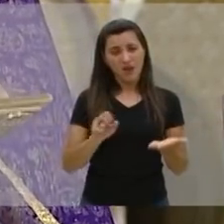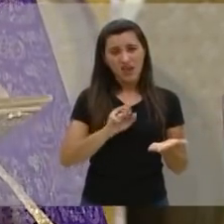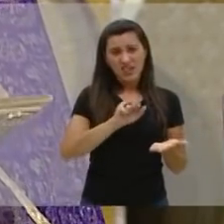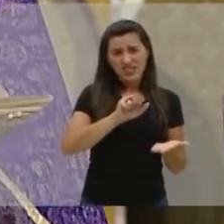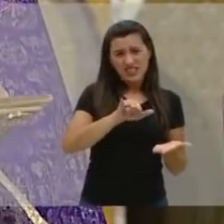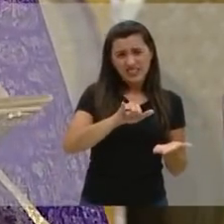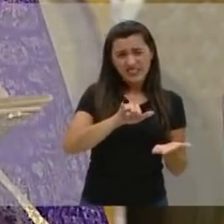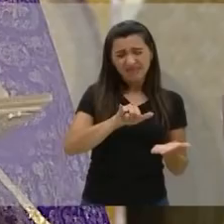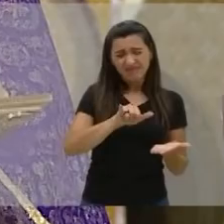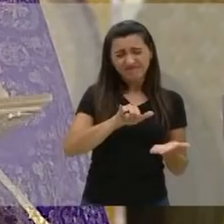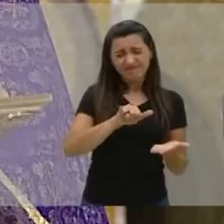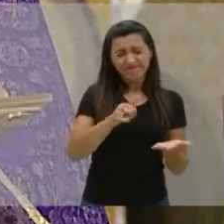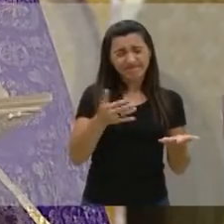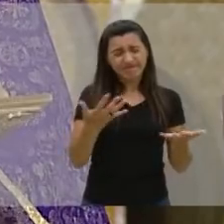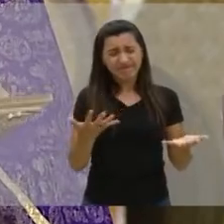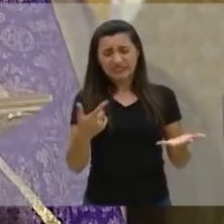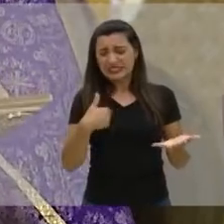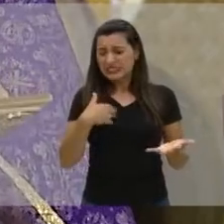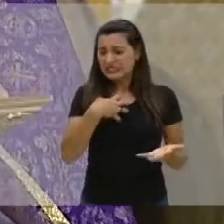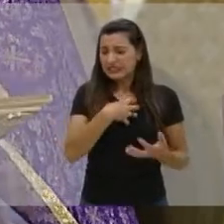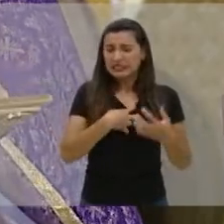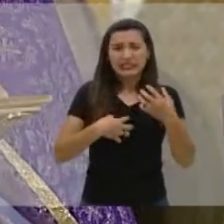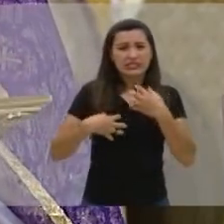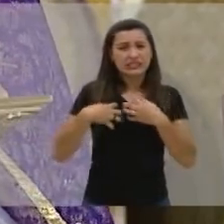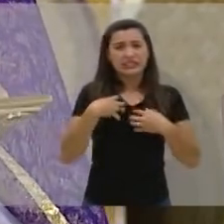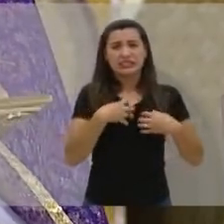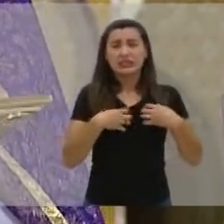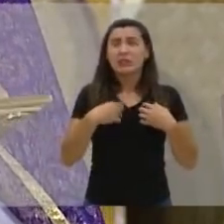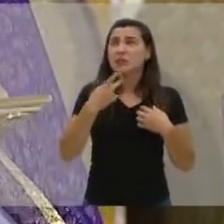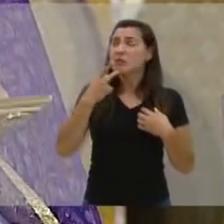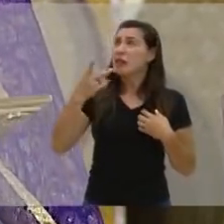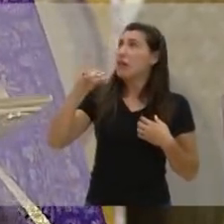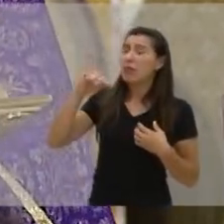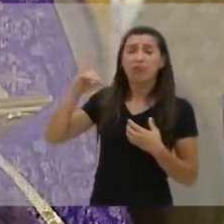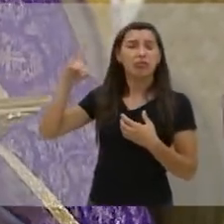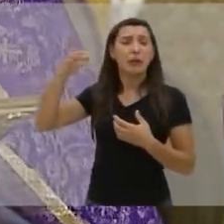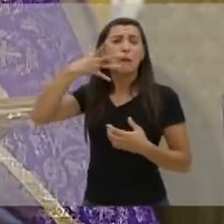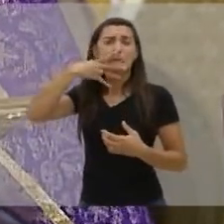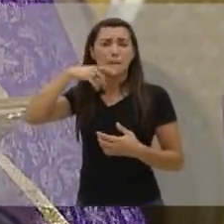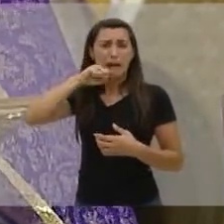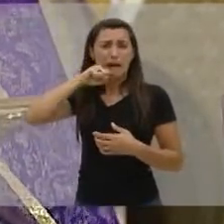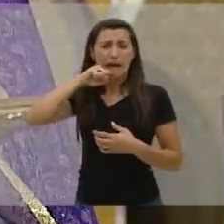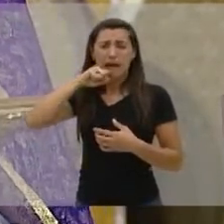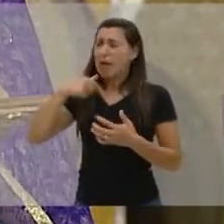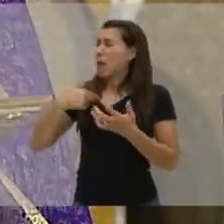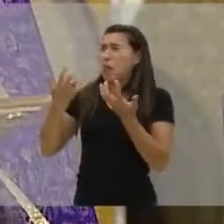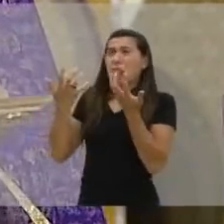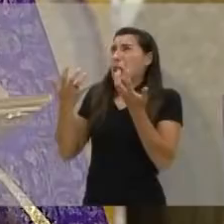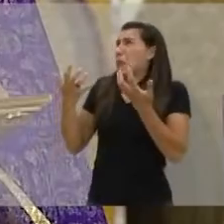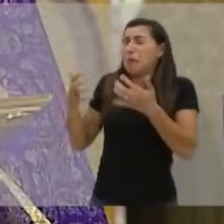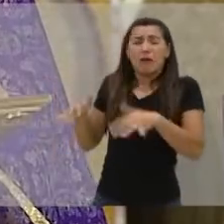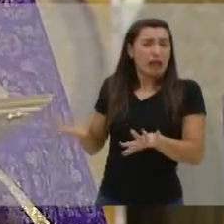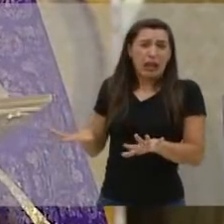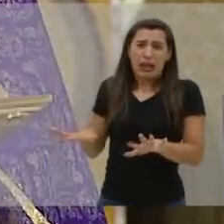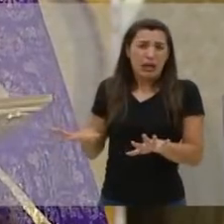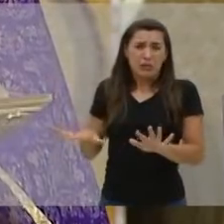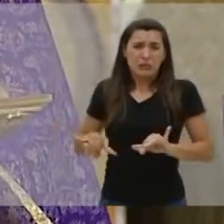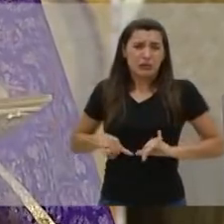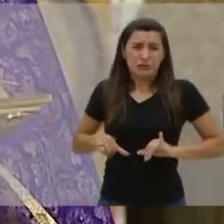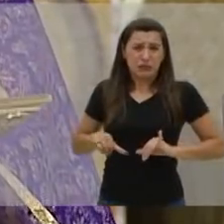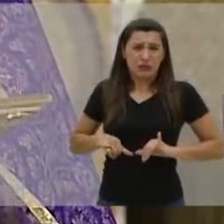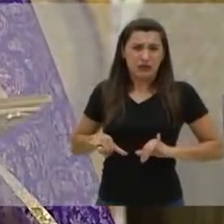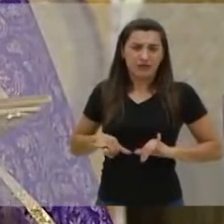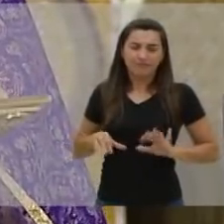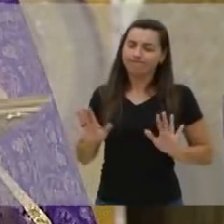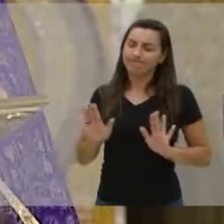sinto-me angustiado. O que direi? Pai, livra-me desta hora.